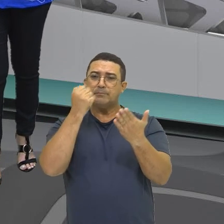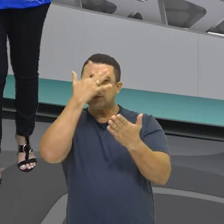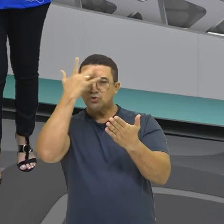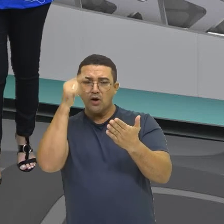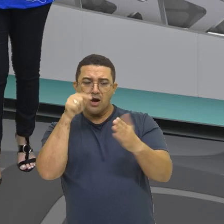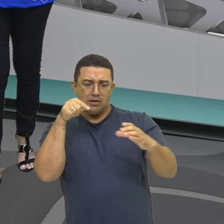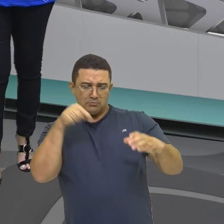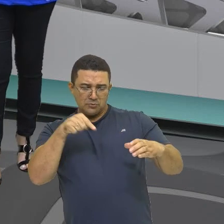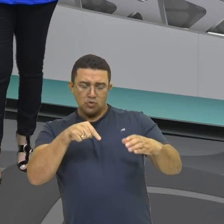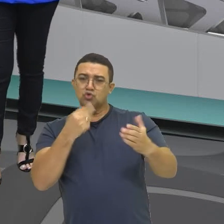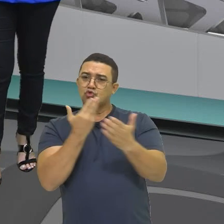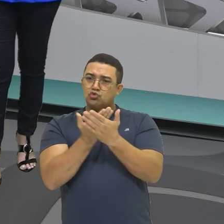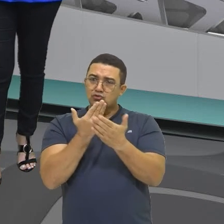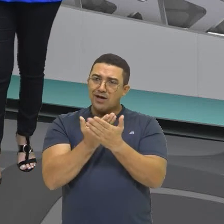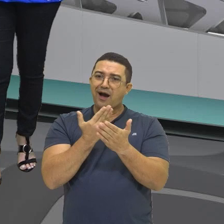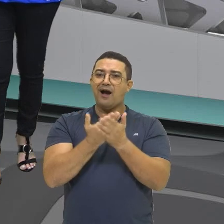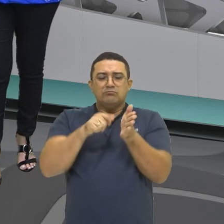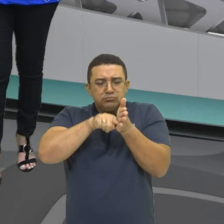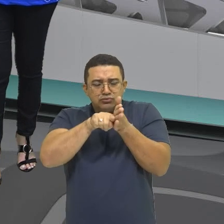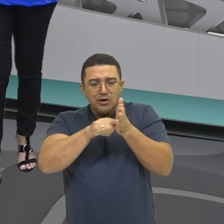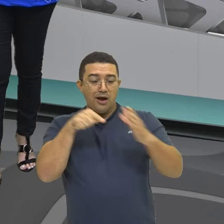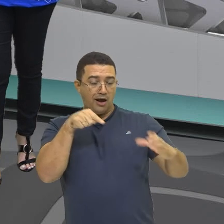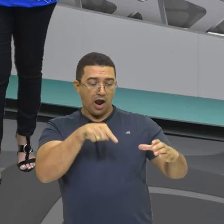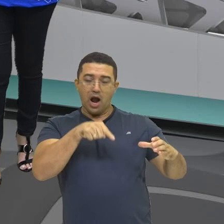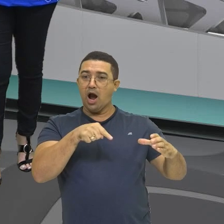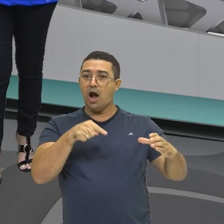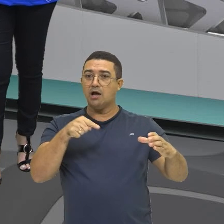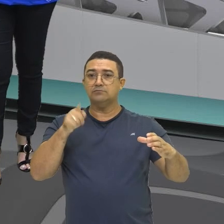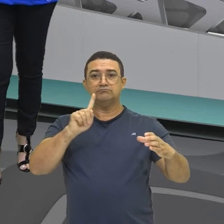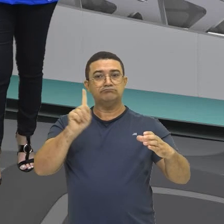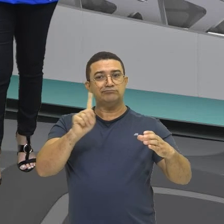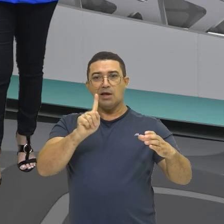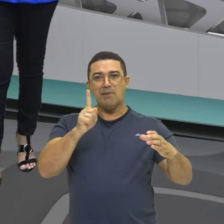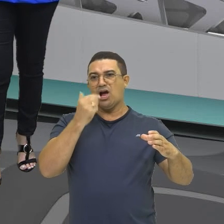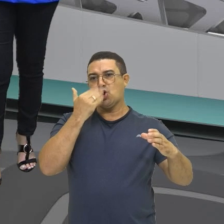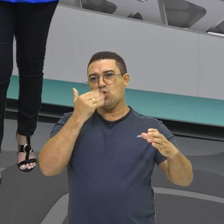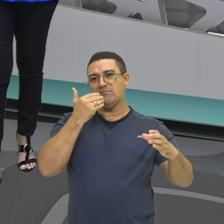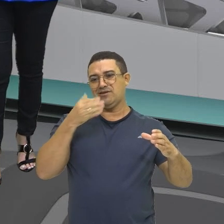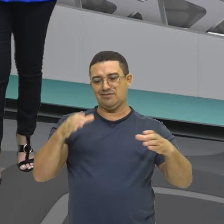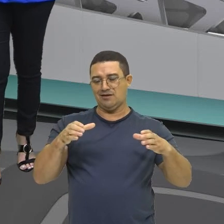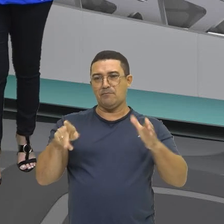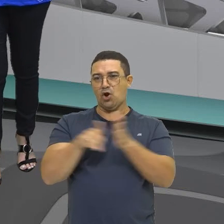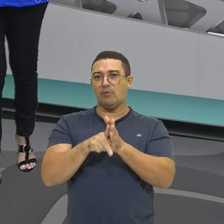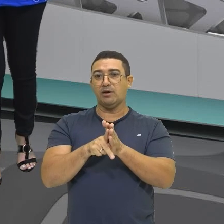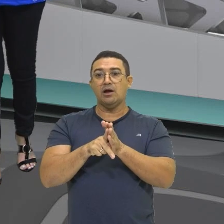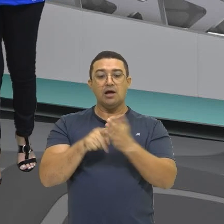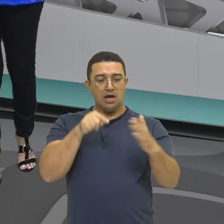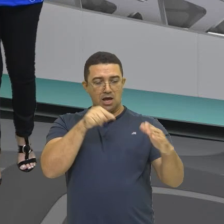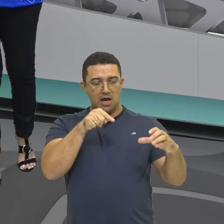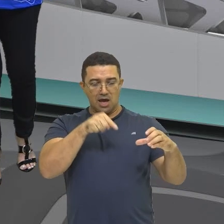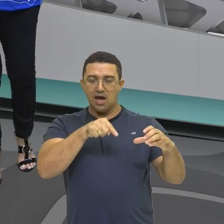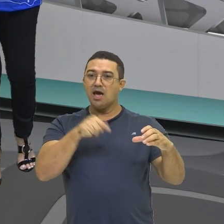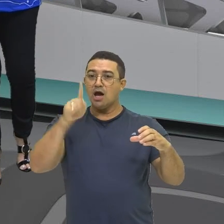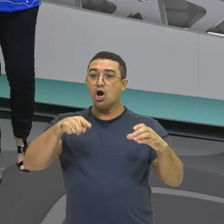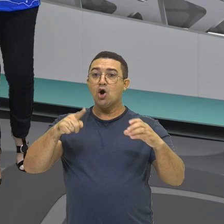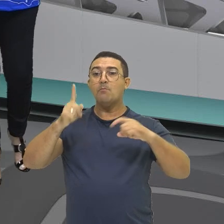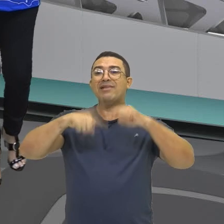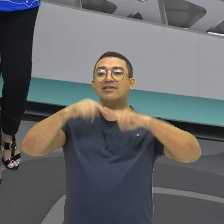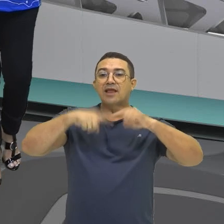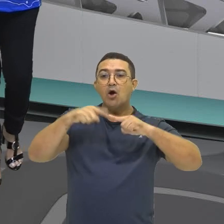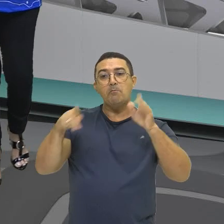ser arte. Ele deixa a sua função de utilidade e passa a ser um marco para aquela data, para aquele